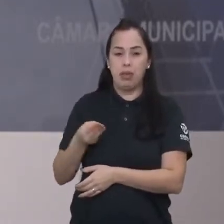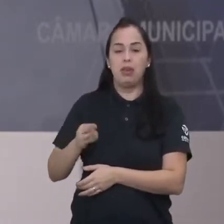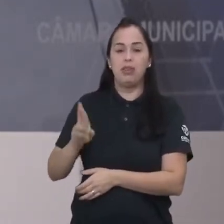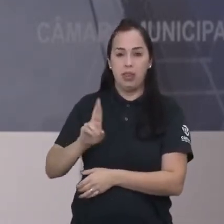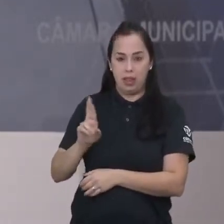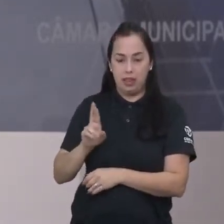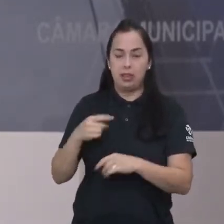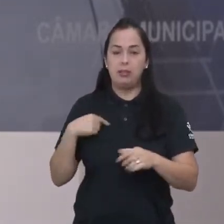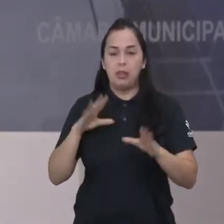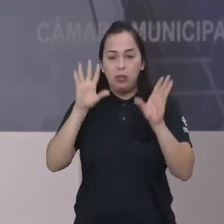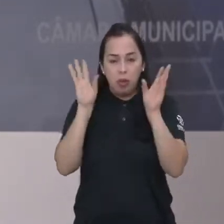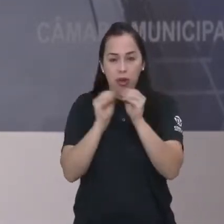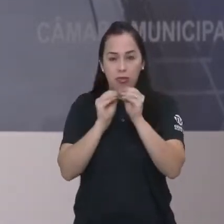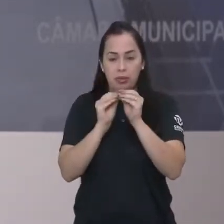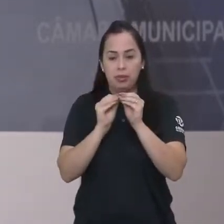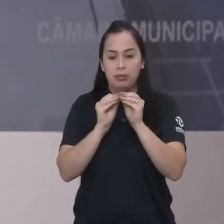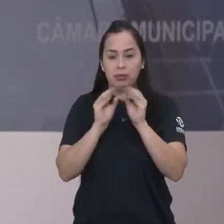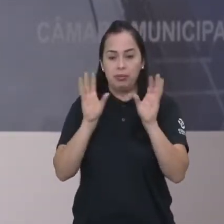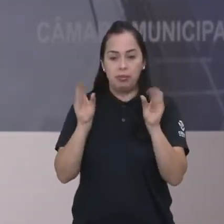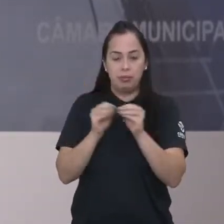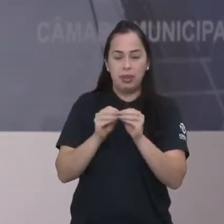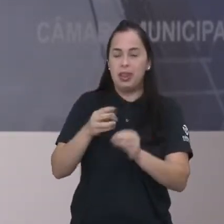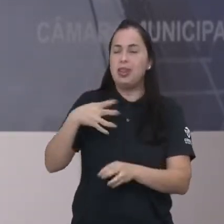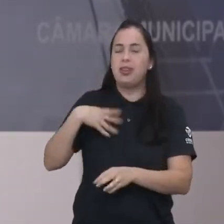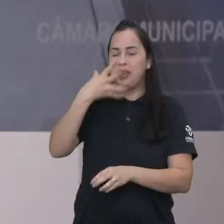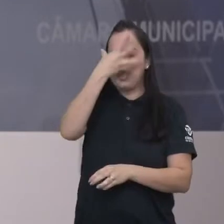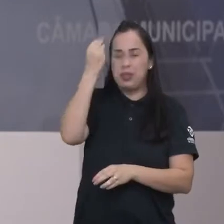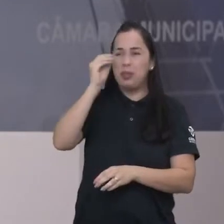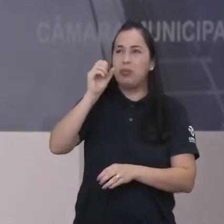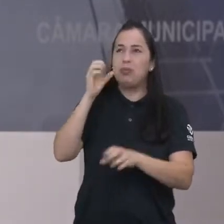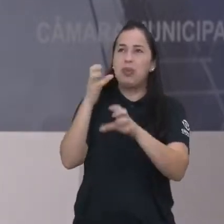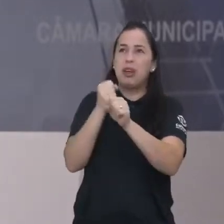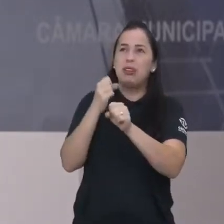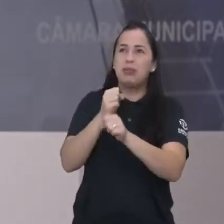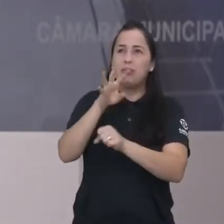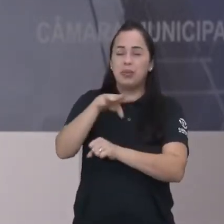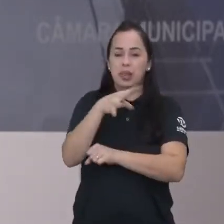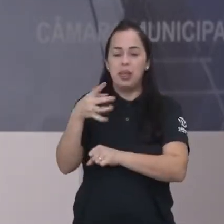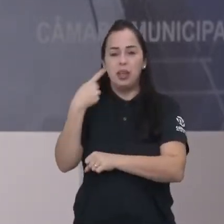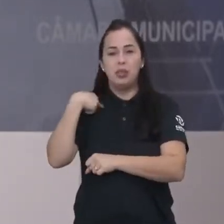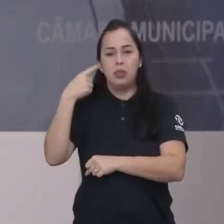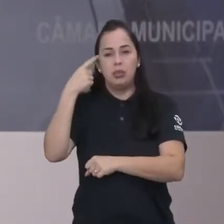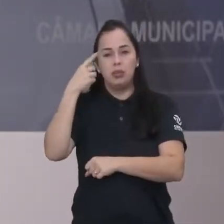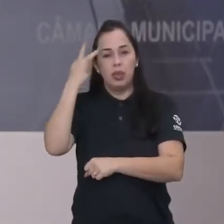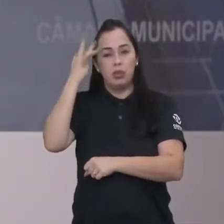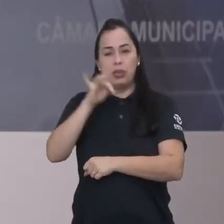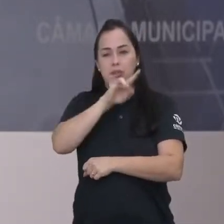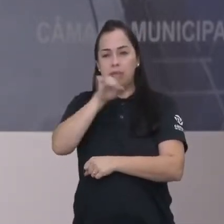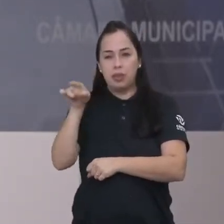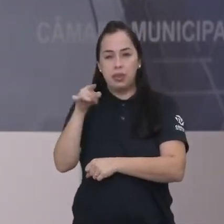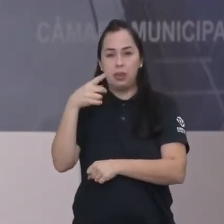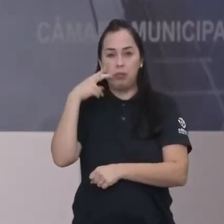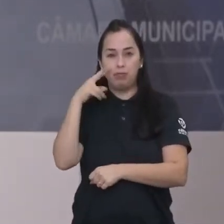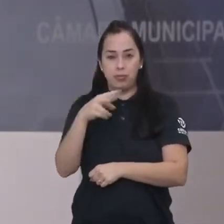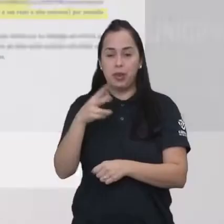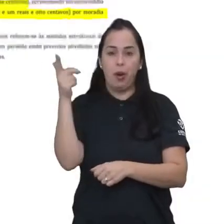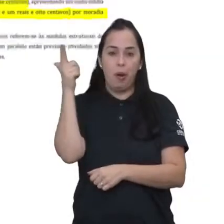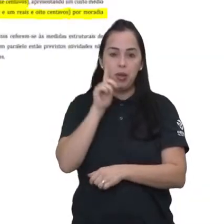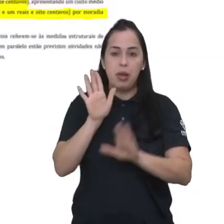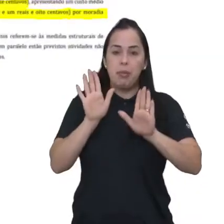resumozinho, eu vou me permitir, só para eu ler ali, que eu não lembro os números de cabeça. Não se vocês estão conseguindo ler, acho que ficou pequeno, né?